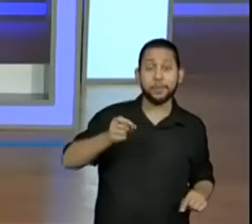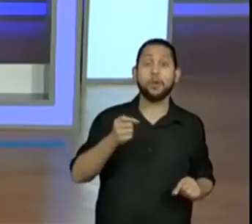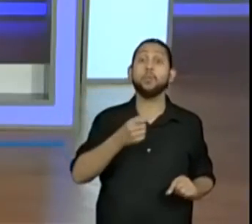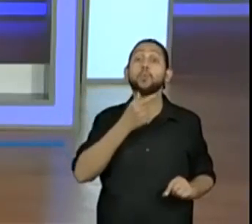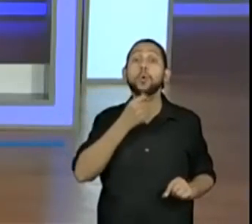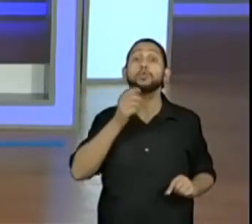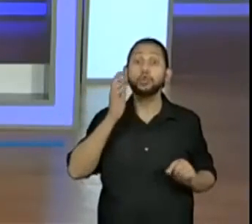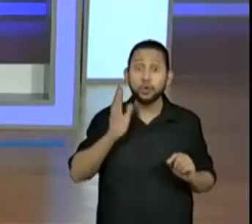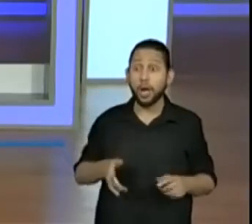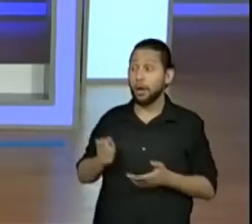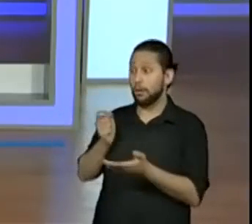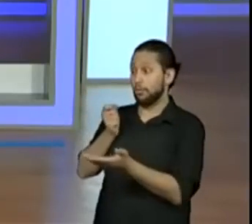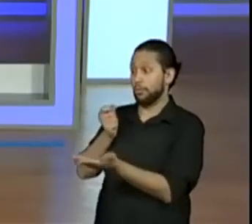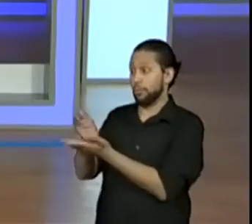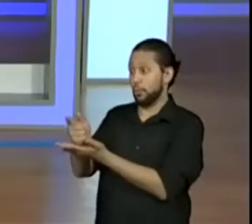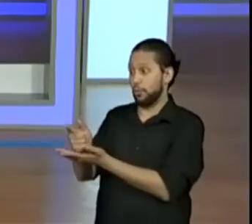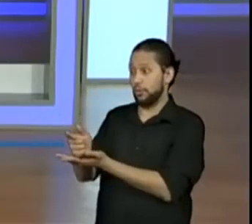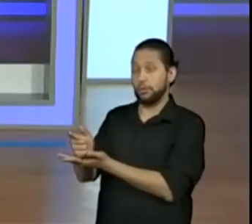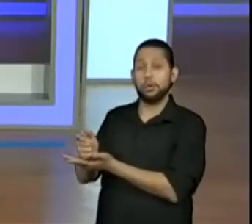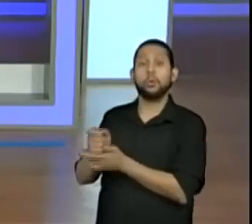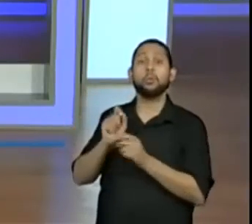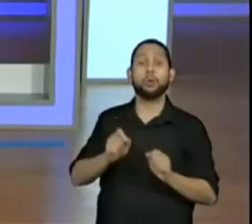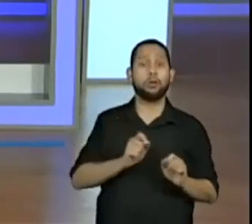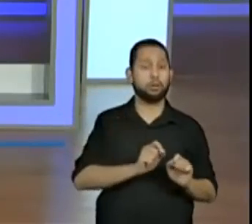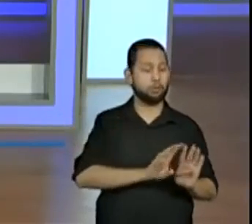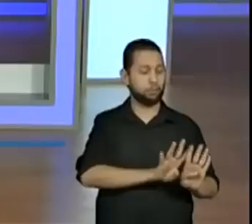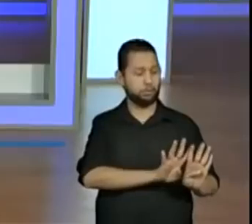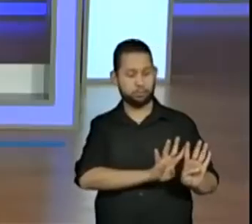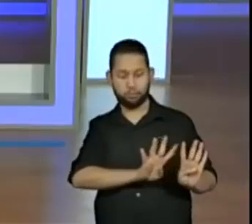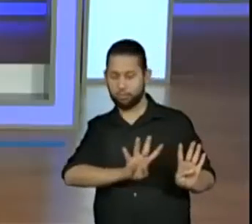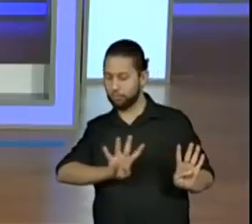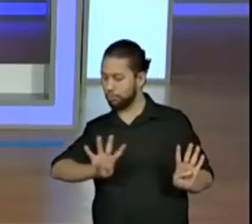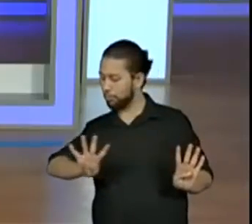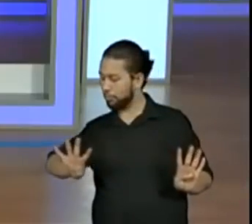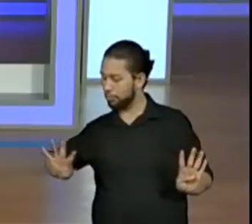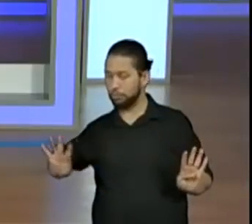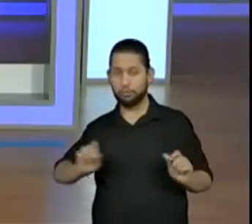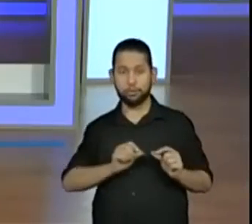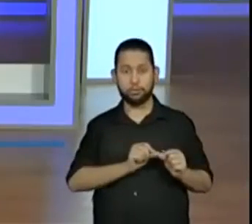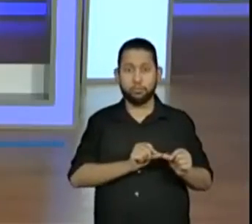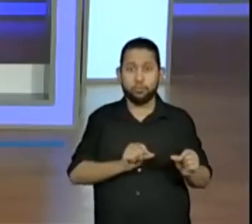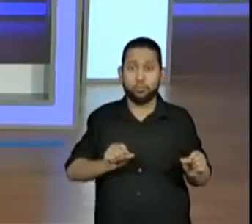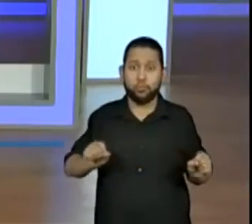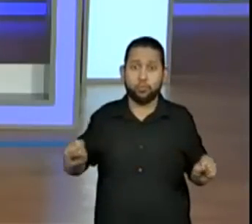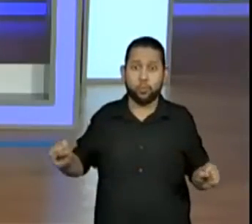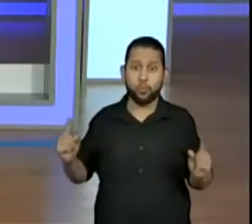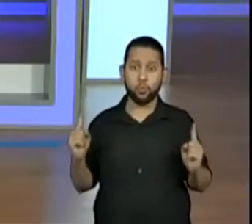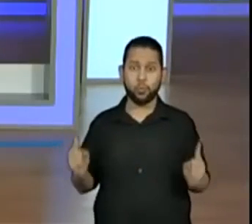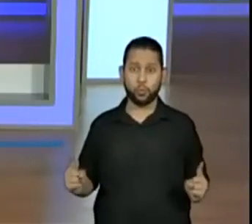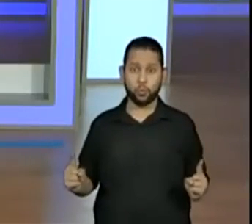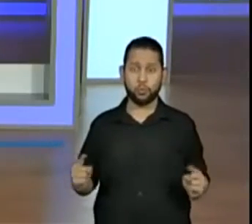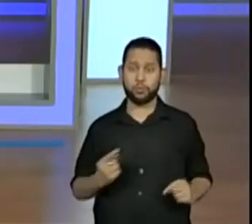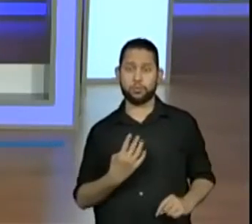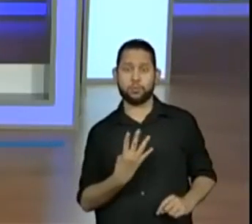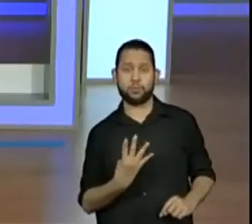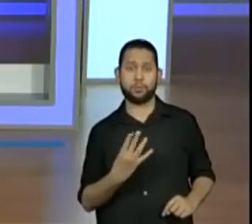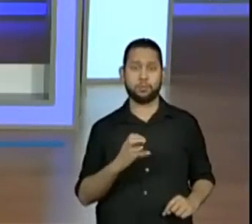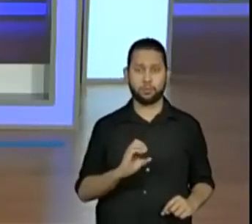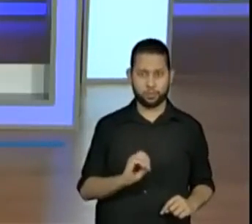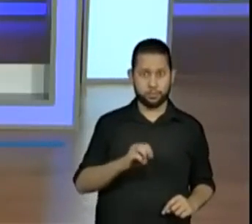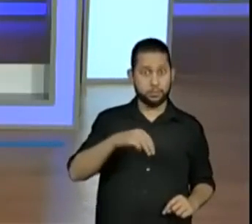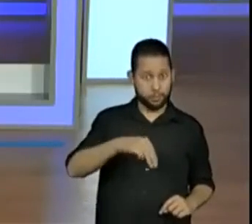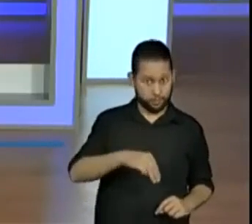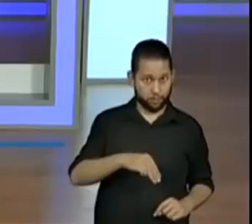tem quantos metros 40 m não é então a gente precisa pensar aí em uma figura que tenha 40